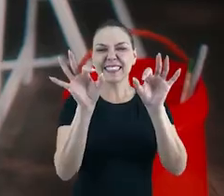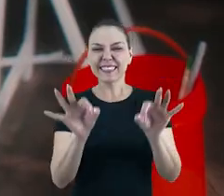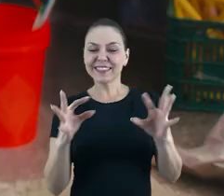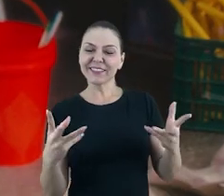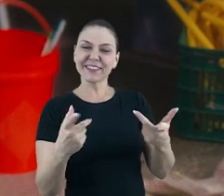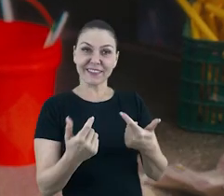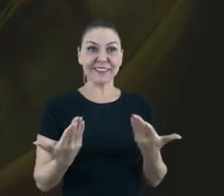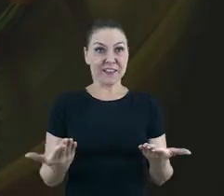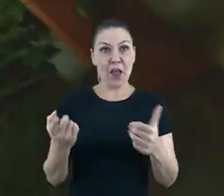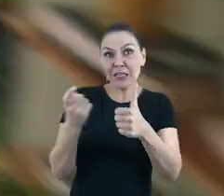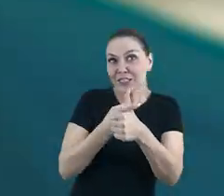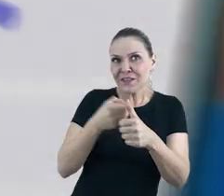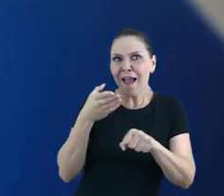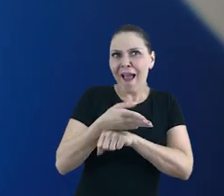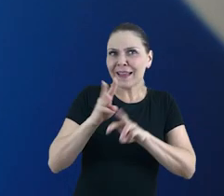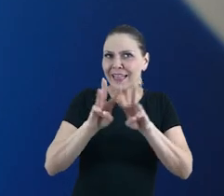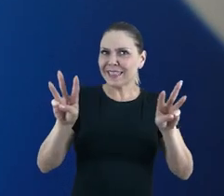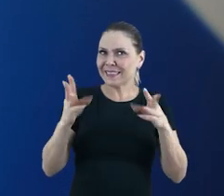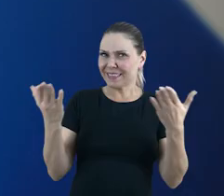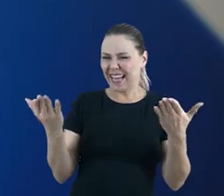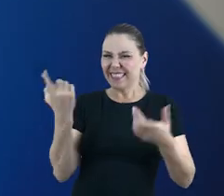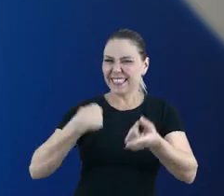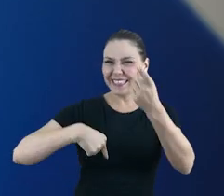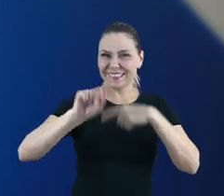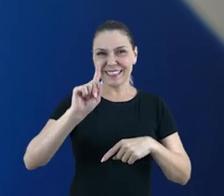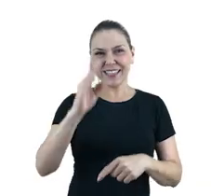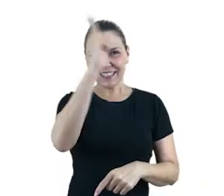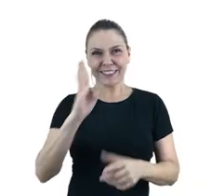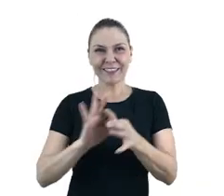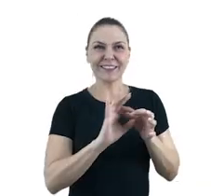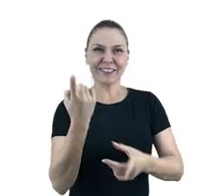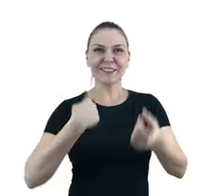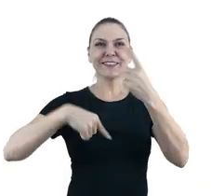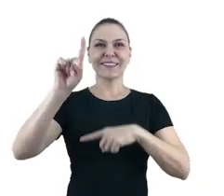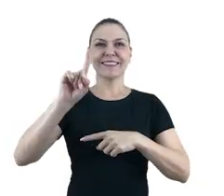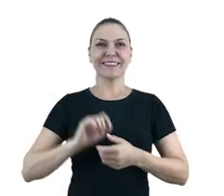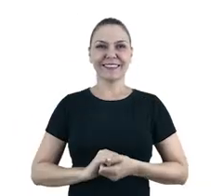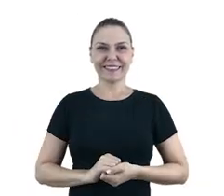aprende direitinho. Dívidas? Entra no site e desenrola. Brasil, União e Reconstrução.